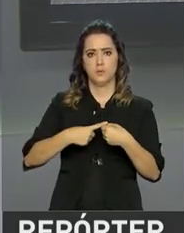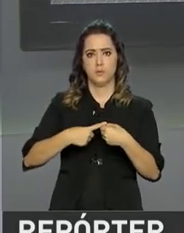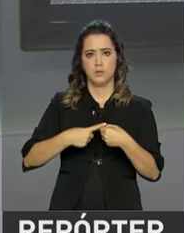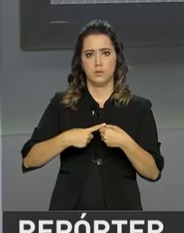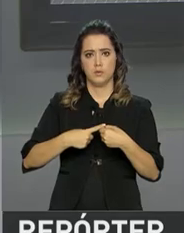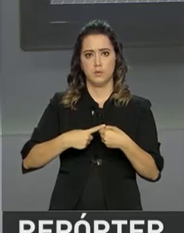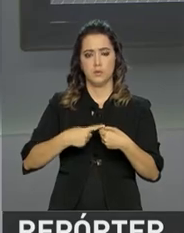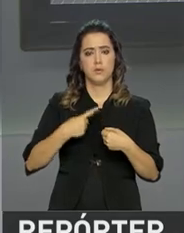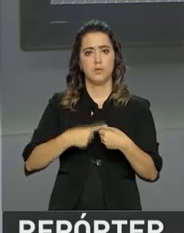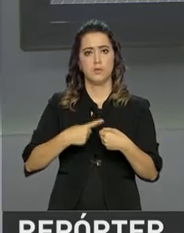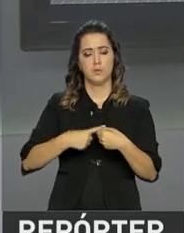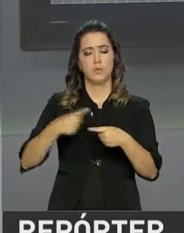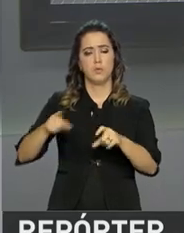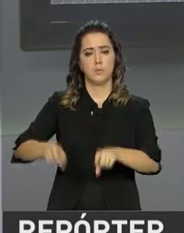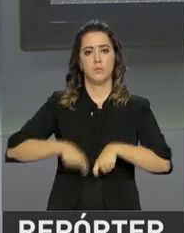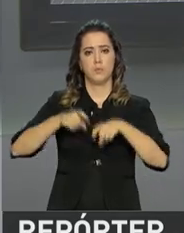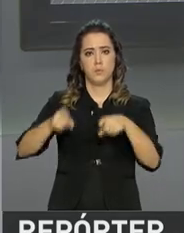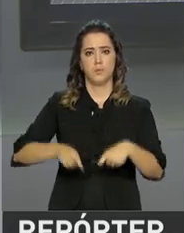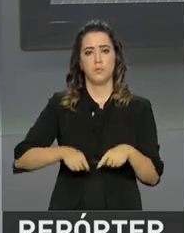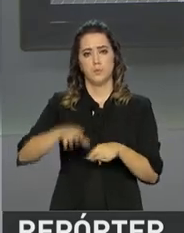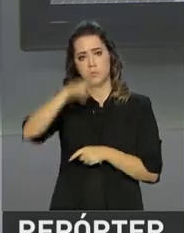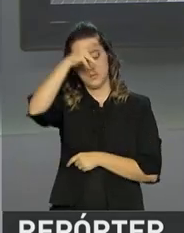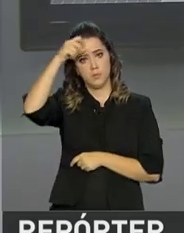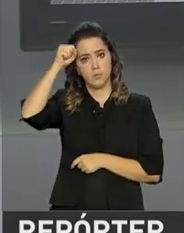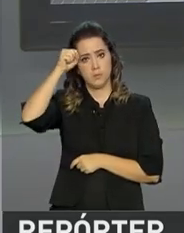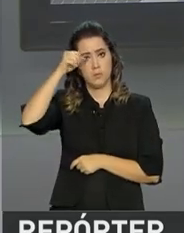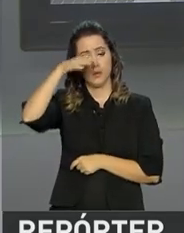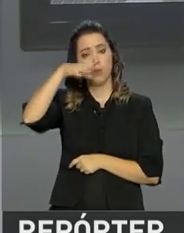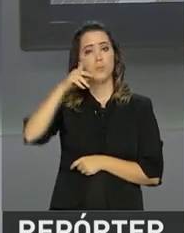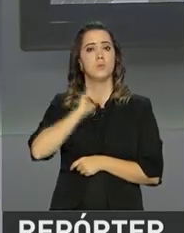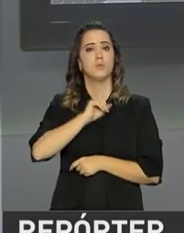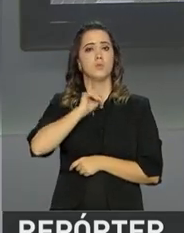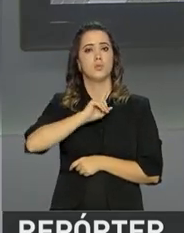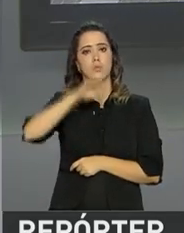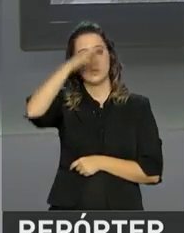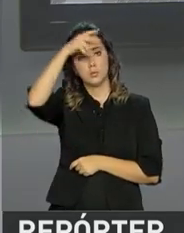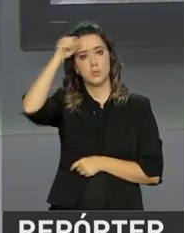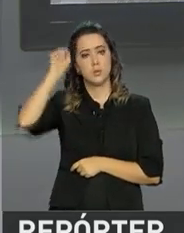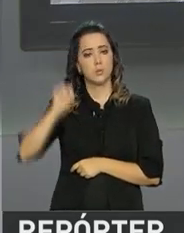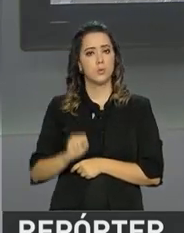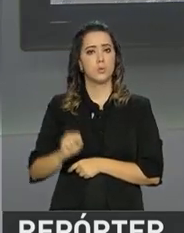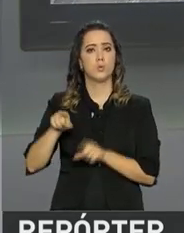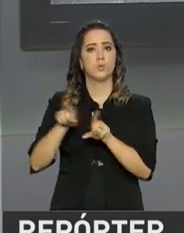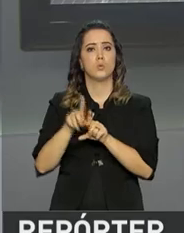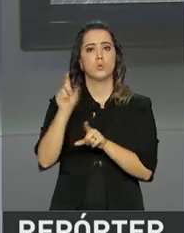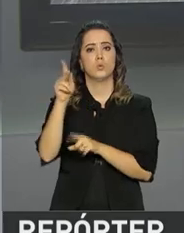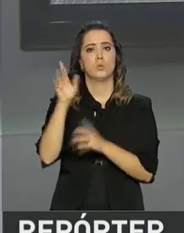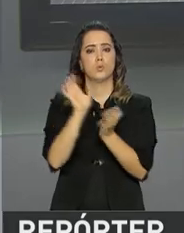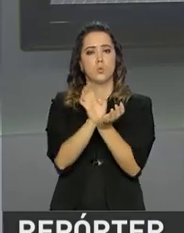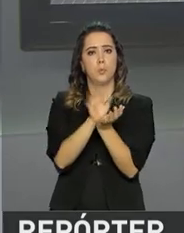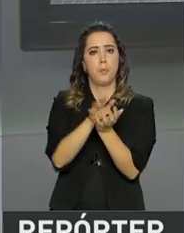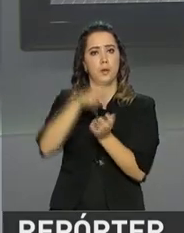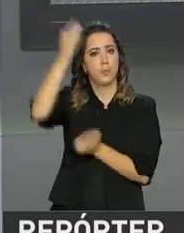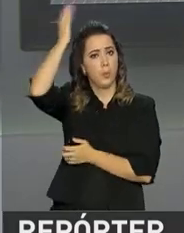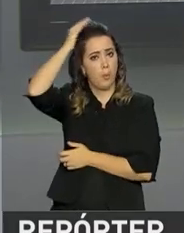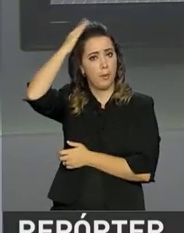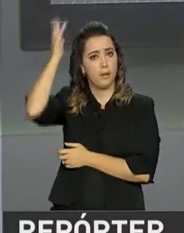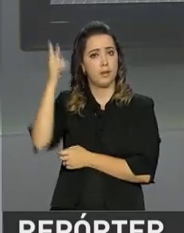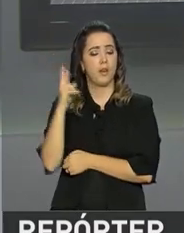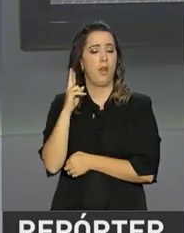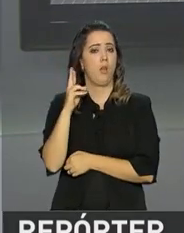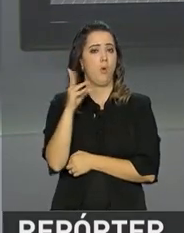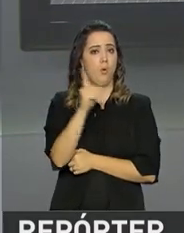propriedades rurais e urbanas no Mato Grosso, Minas Gerais, Mato Grosso do Sul, Pernambuco, Pará, Rondônia e Rio de Janeiro.